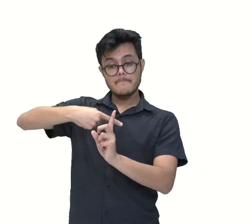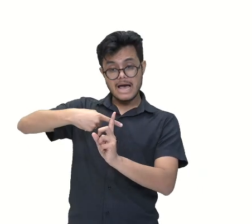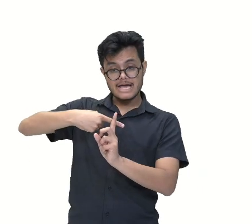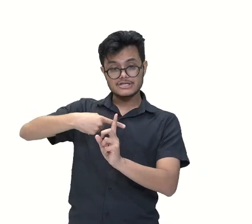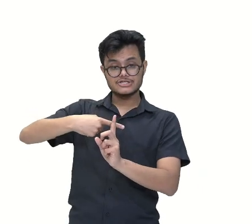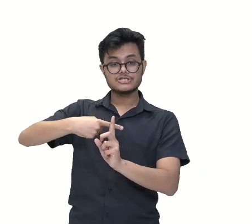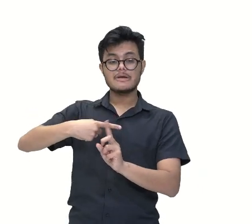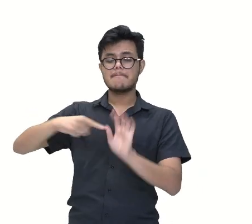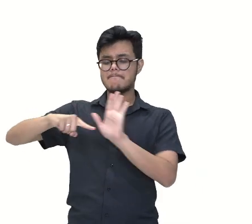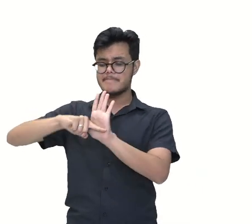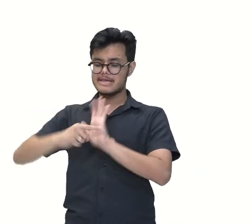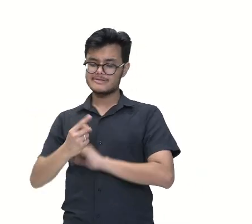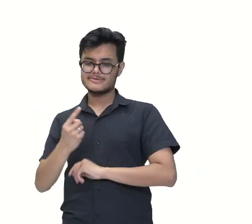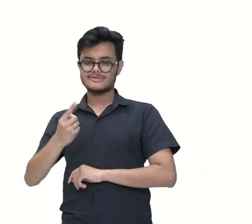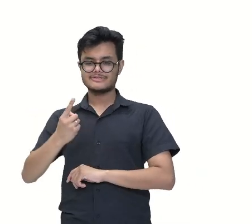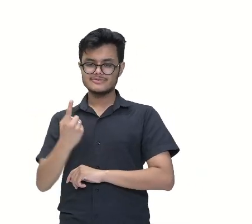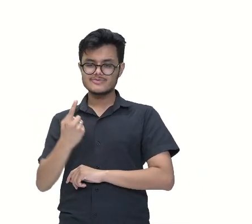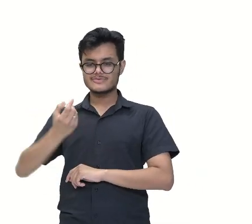YV,